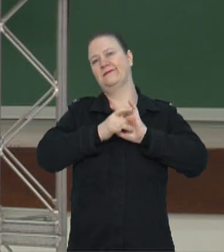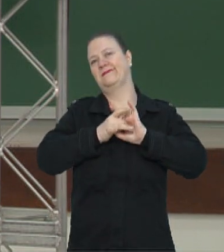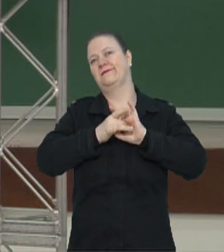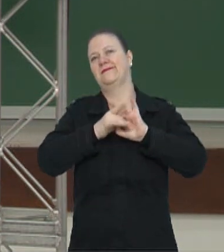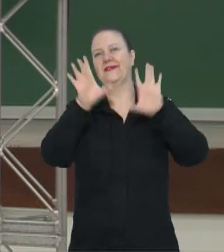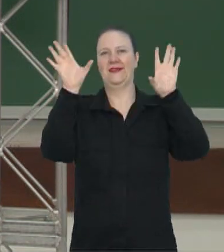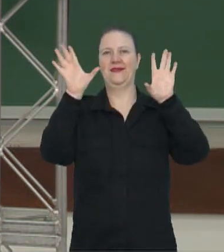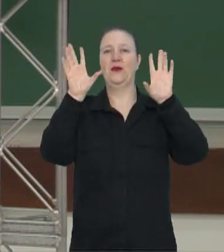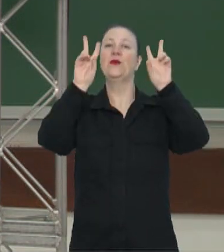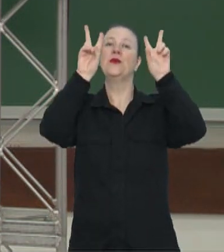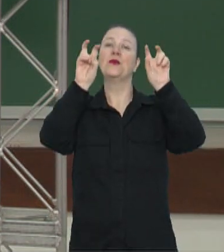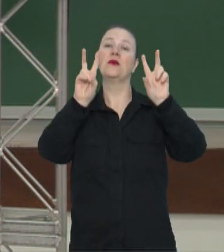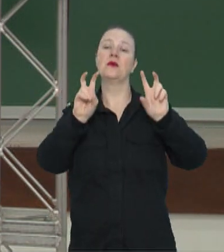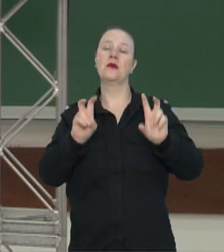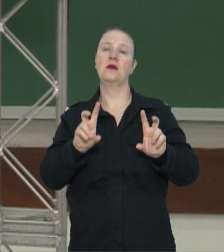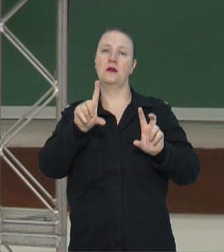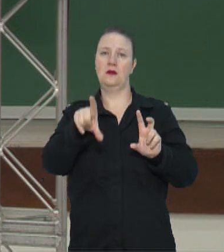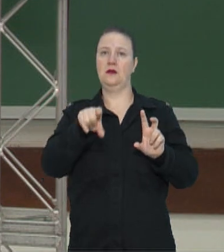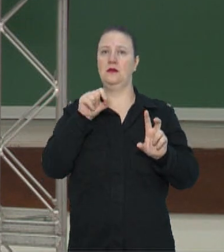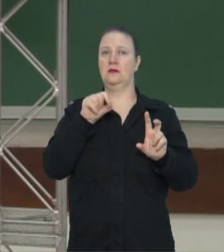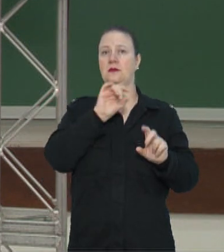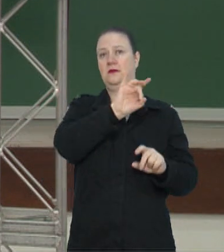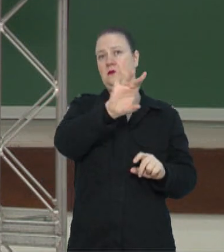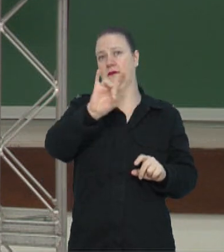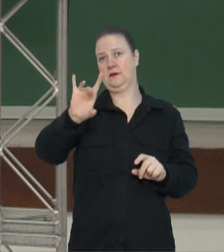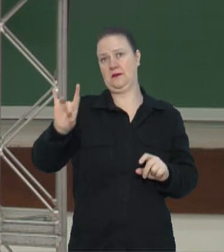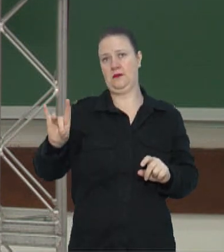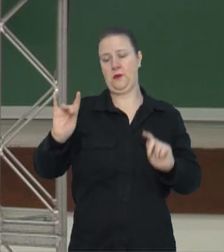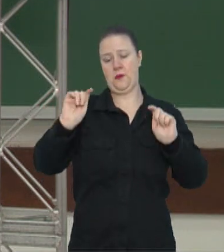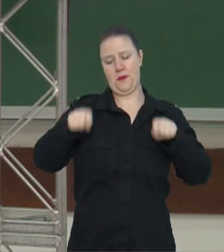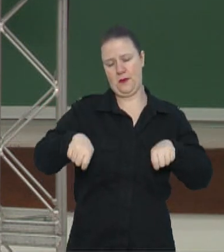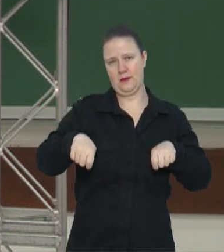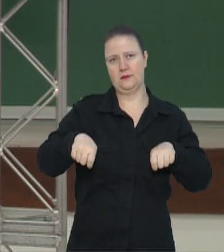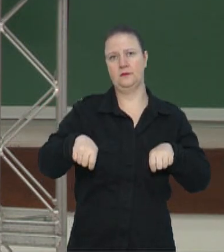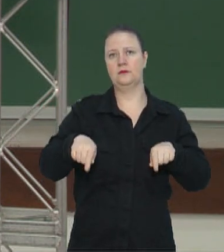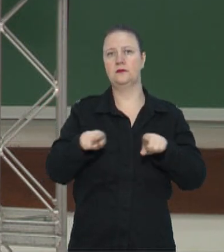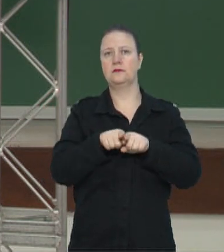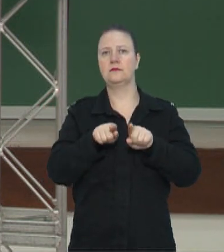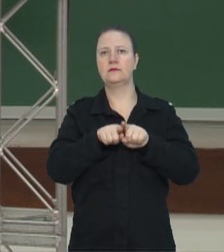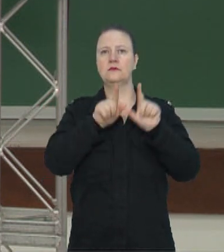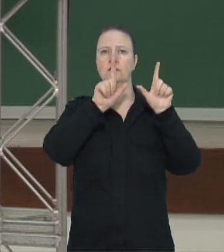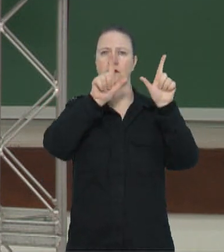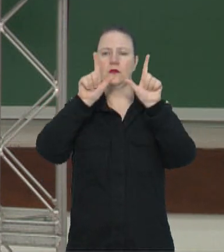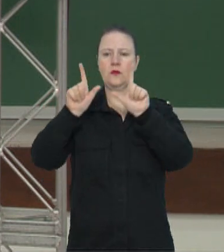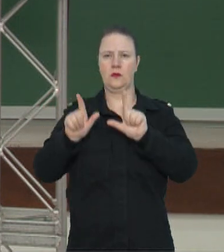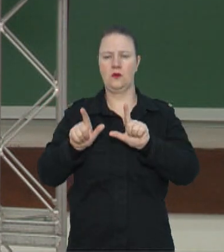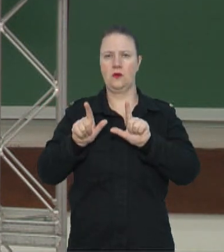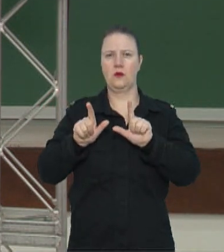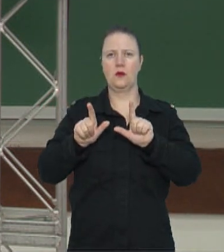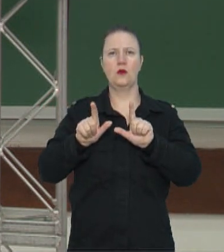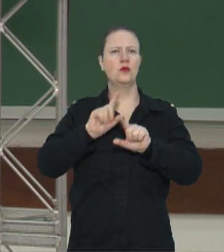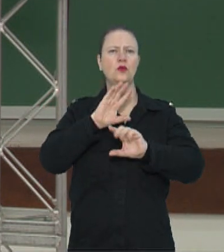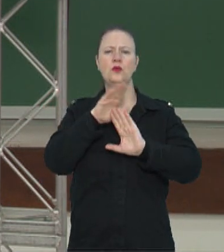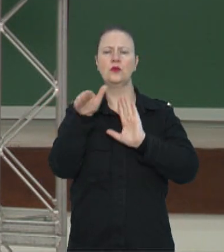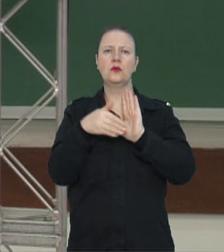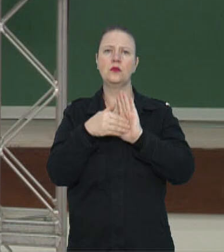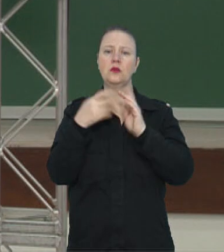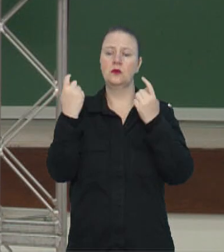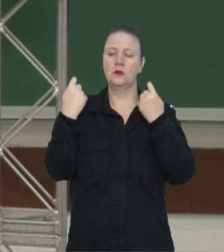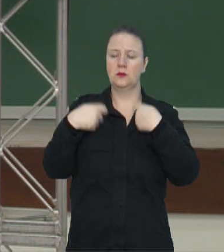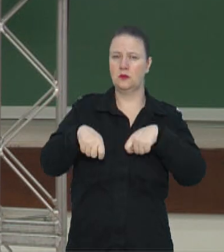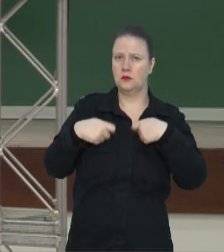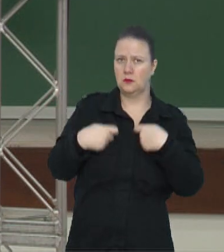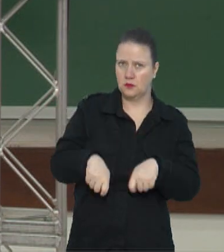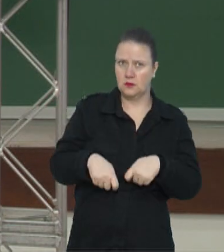qual tema vocês querem pesquisar e fazem a pesquisa, colocando fotos, imagens, o que for possível,